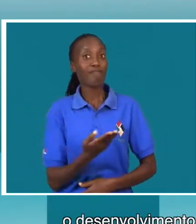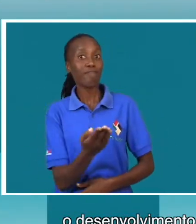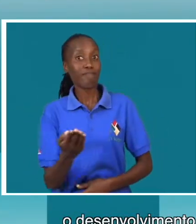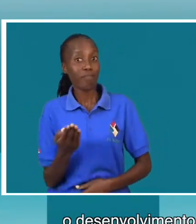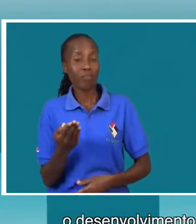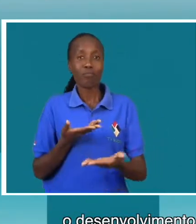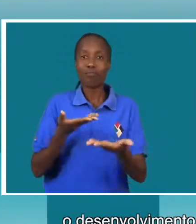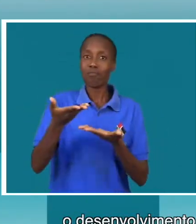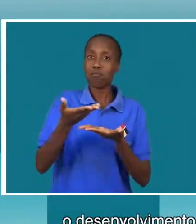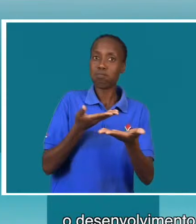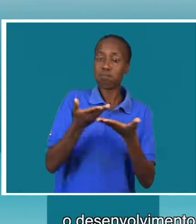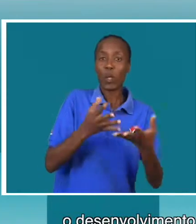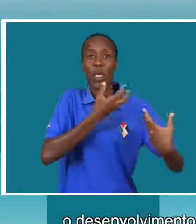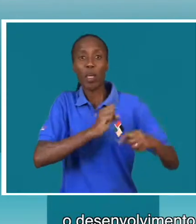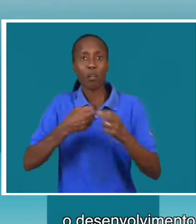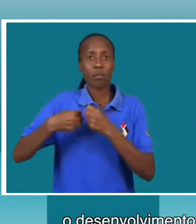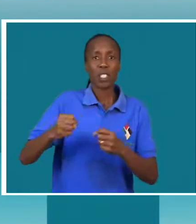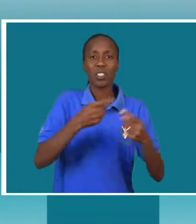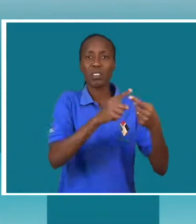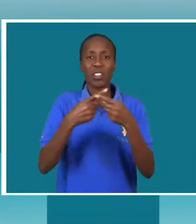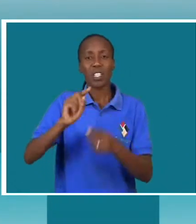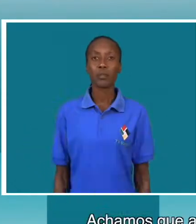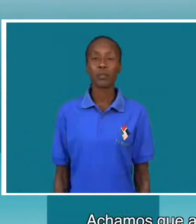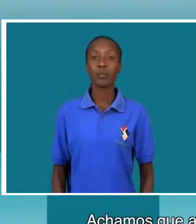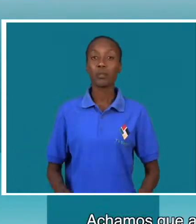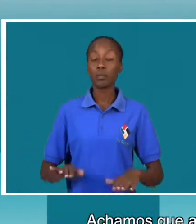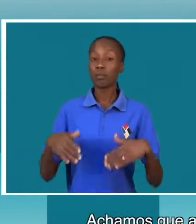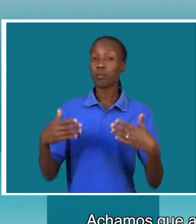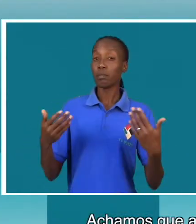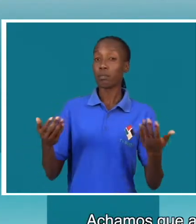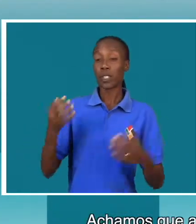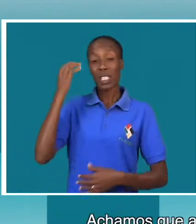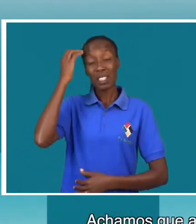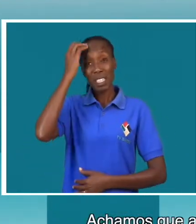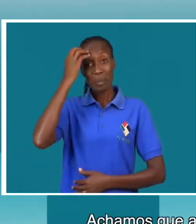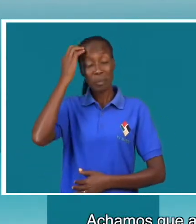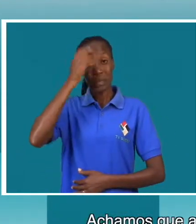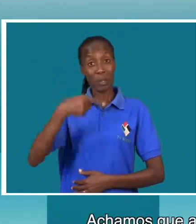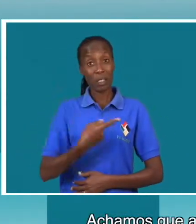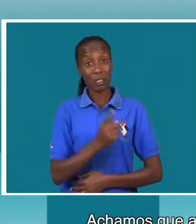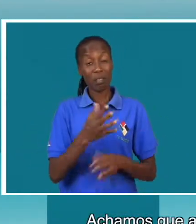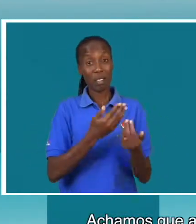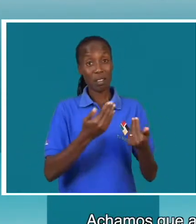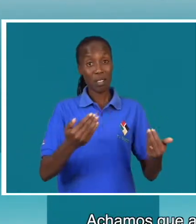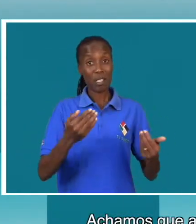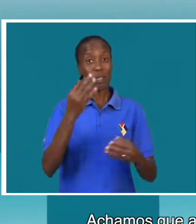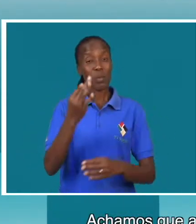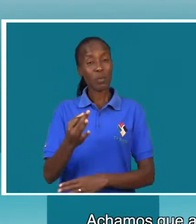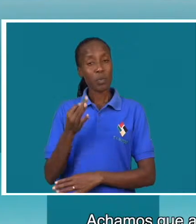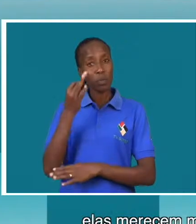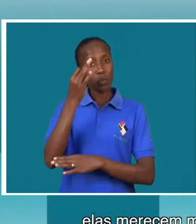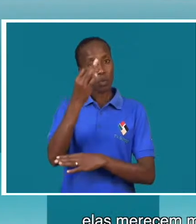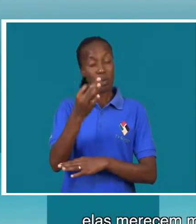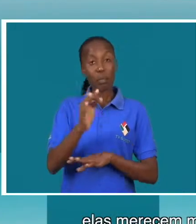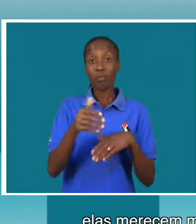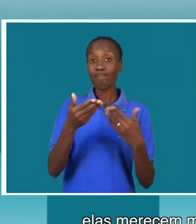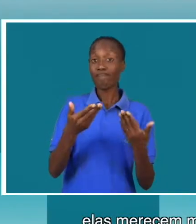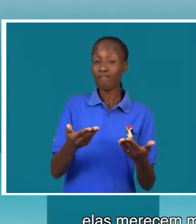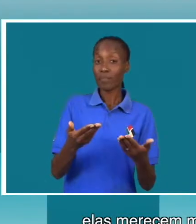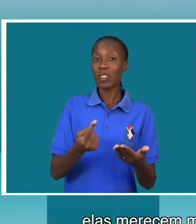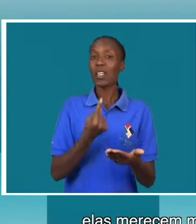a interação de atividades com diversas outras crianças. Achamos que as crianças, elas, como são o futuro, né? Elas